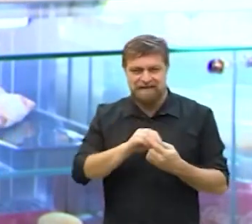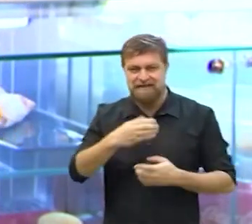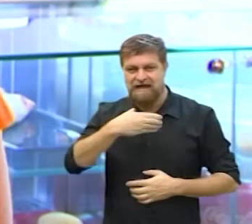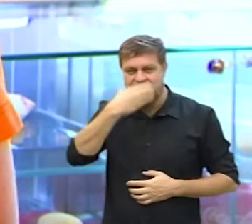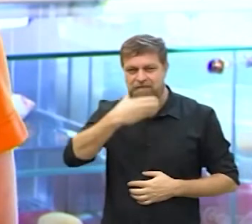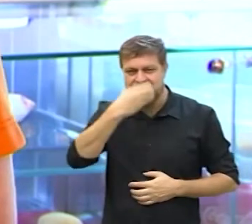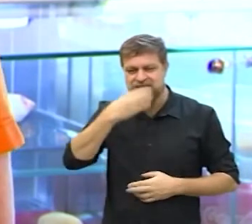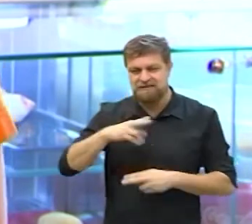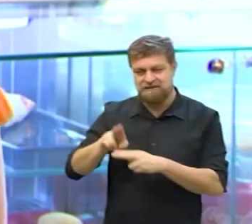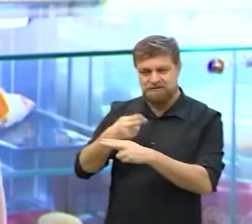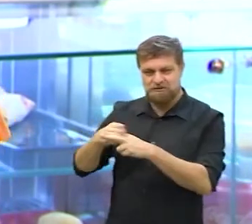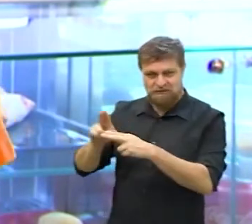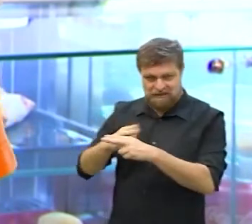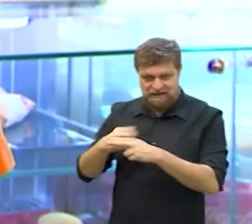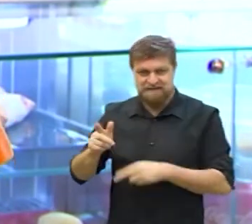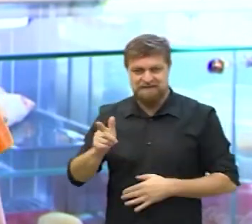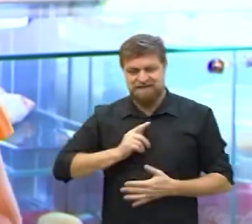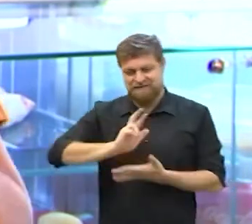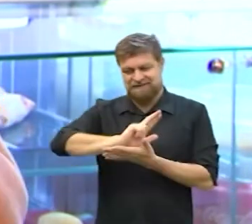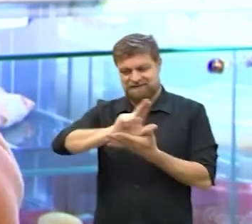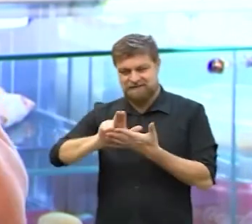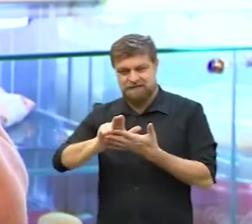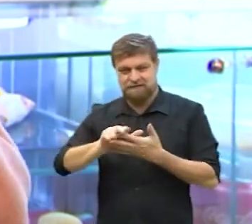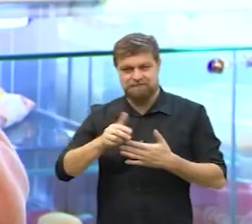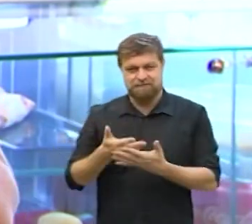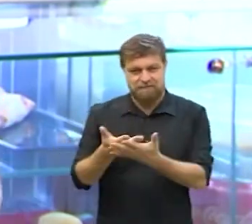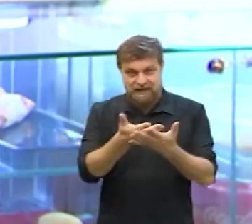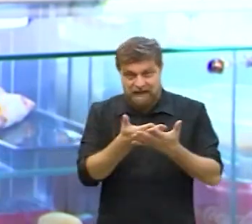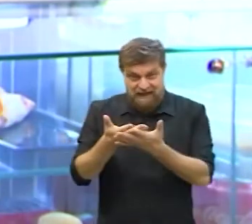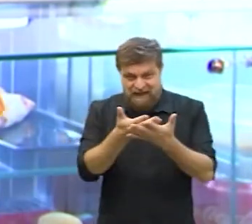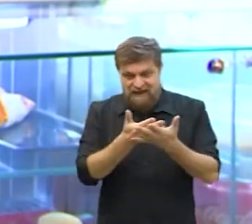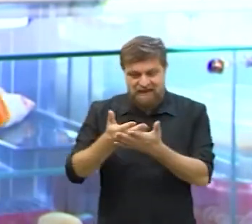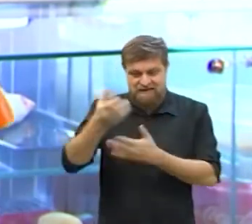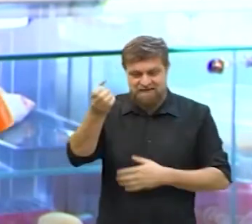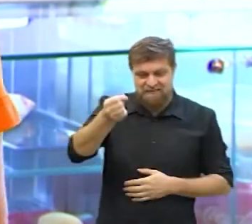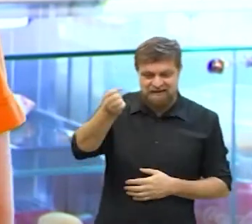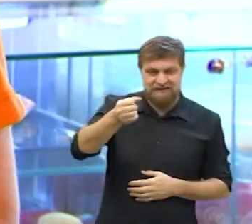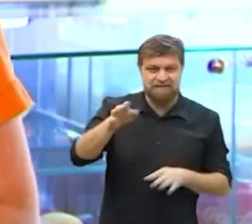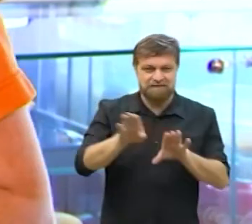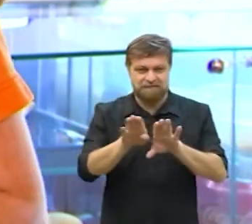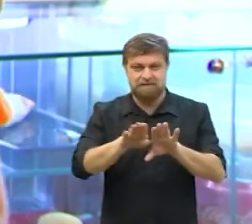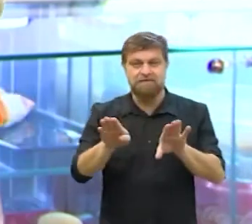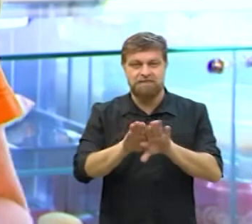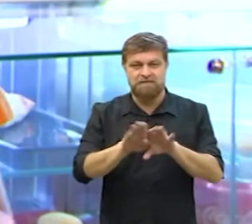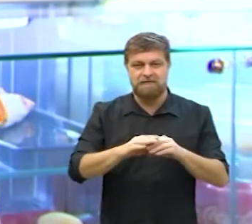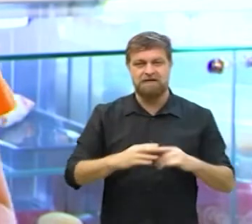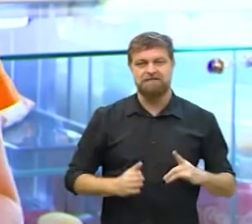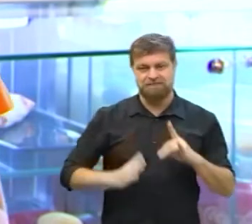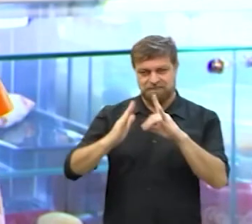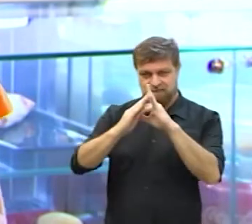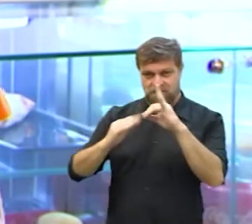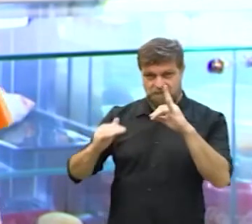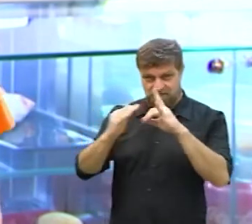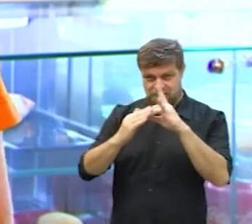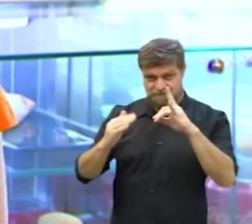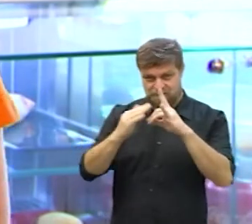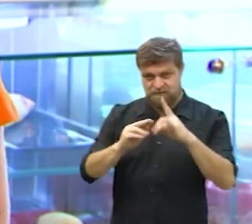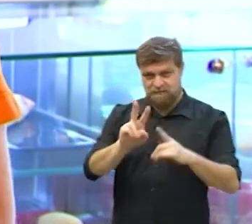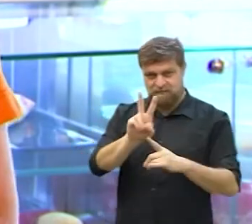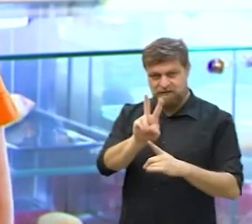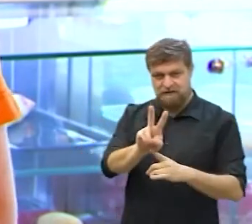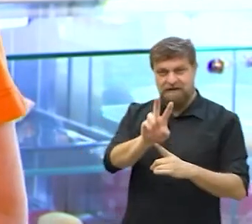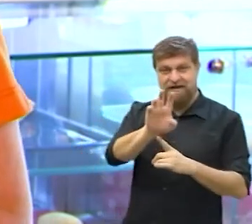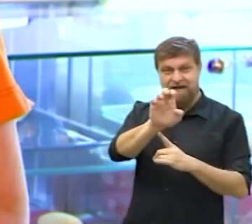banana, de maçã, de chocolate, que é o alfarroba. E é feito com a farinha desses produtos. E a gente também tem o vegano. A gente também tem